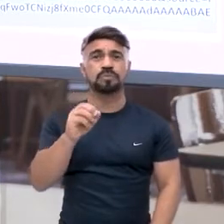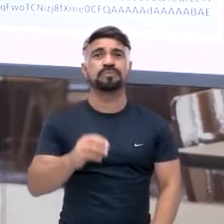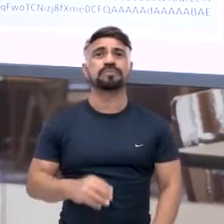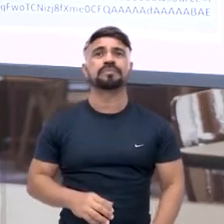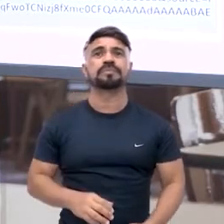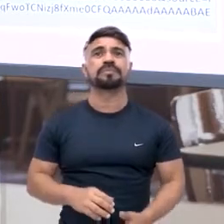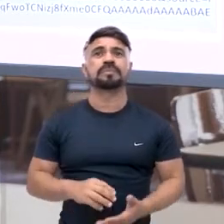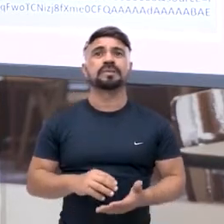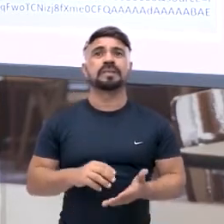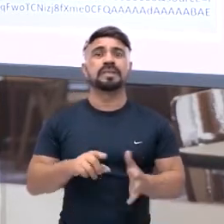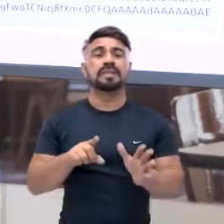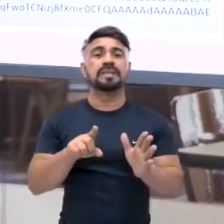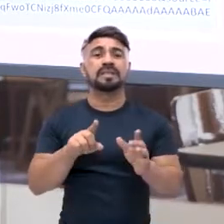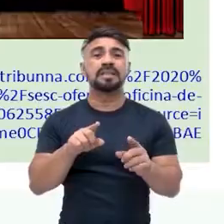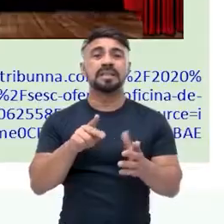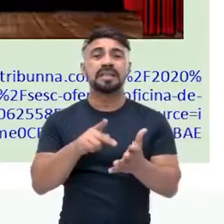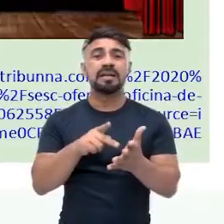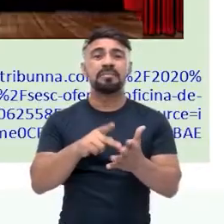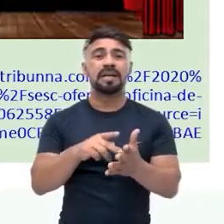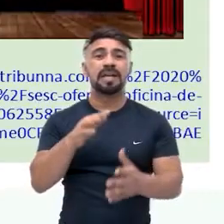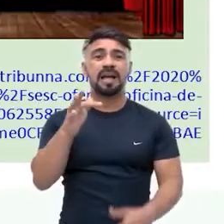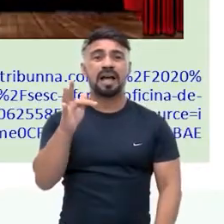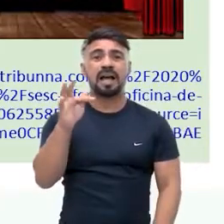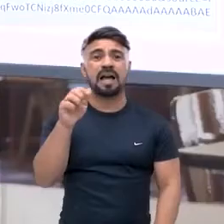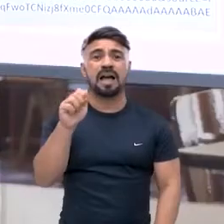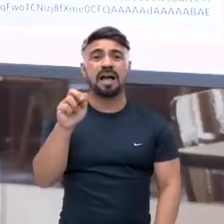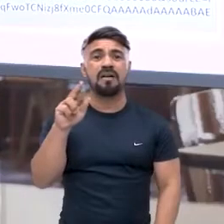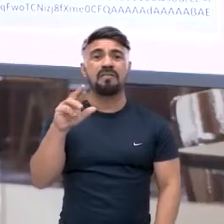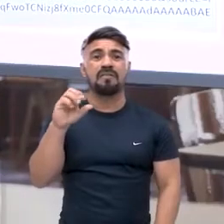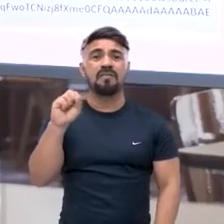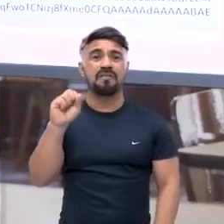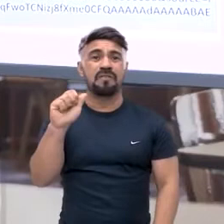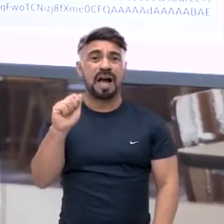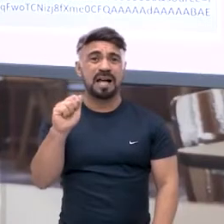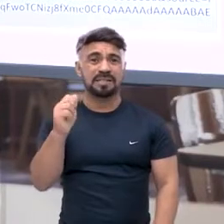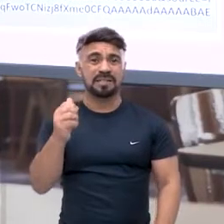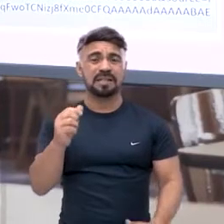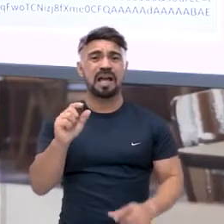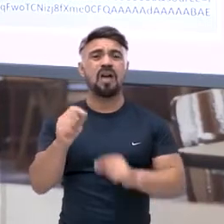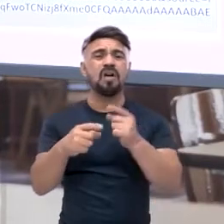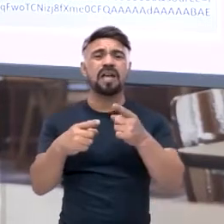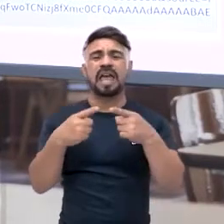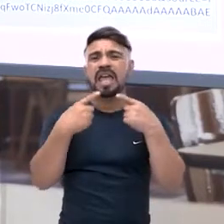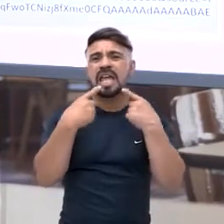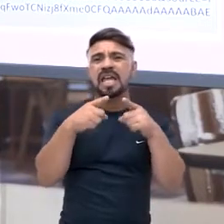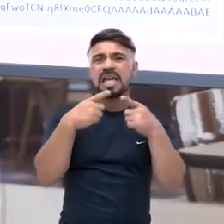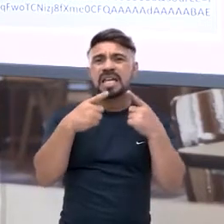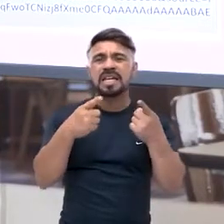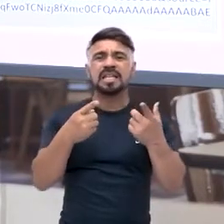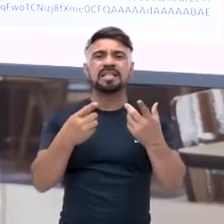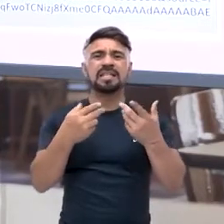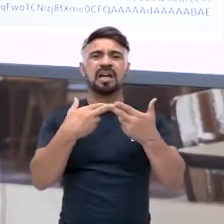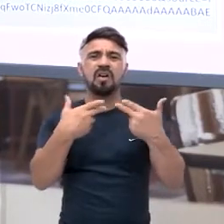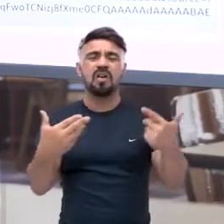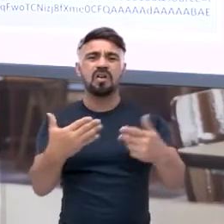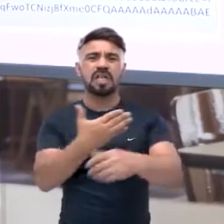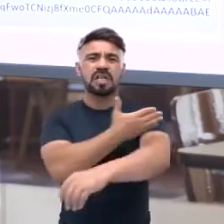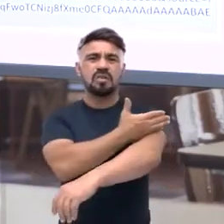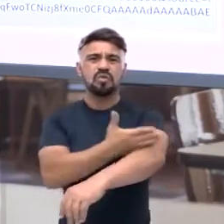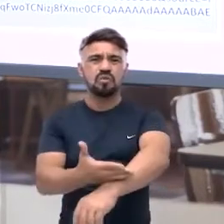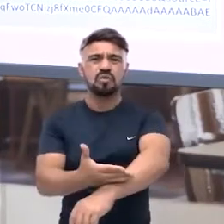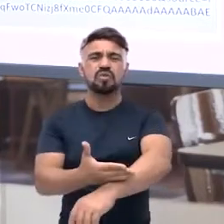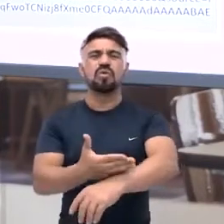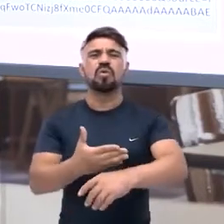na verdade, a gente tem aqui, por último, a farsa. Essa farsa são as críticas de